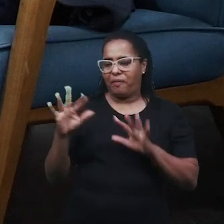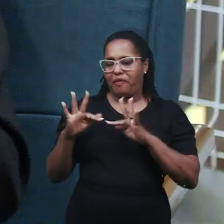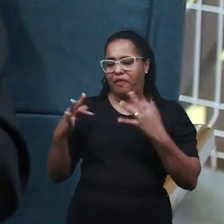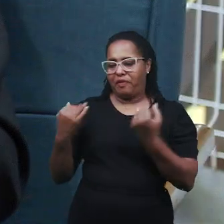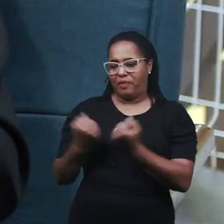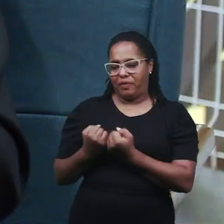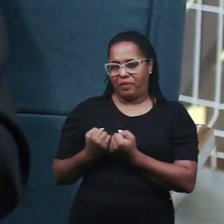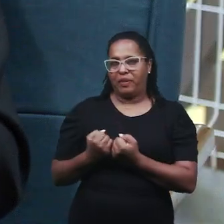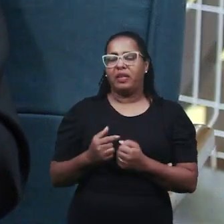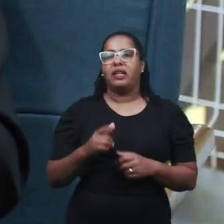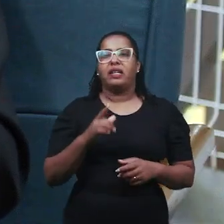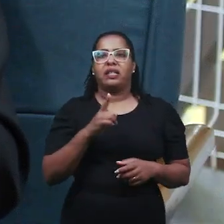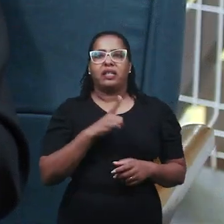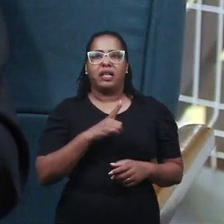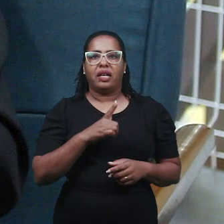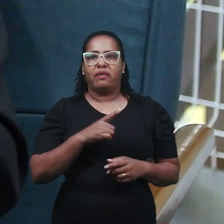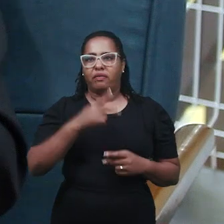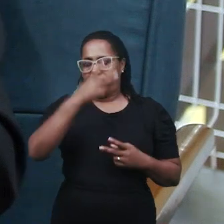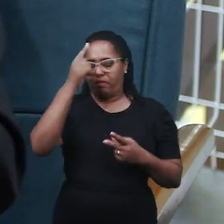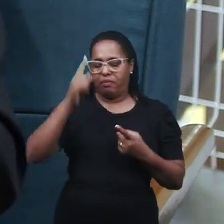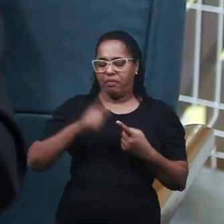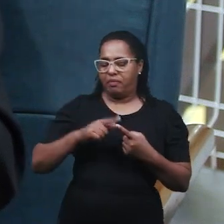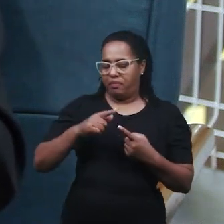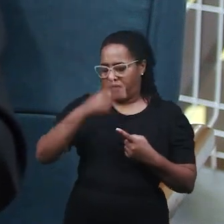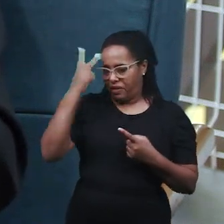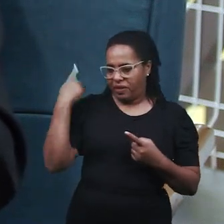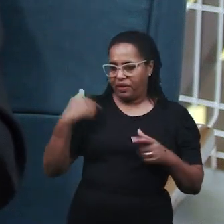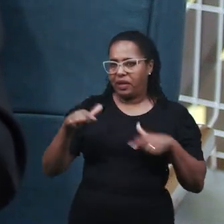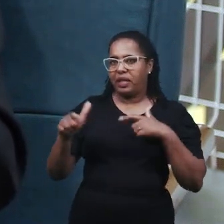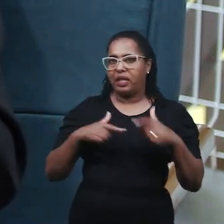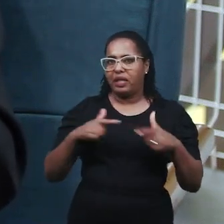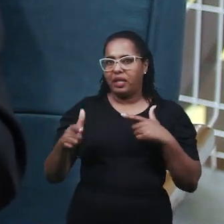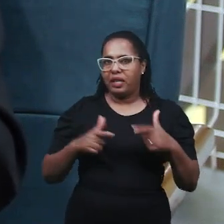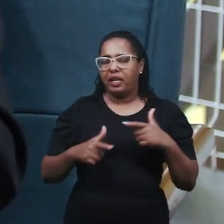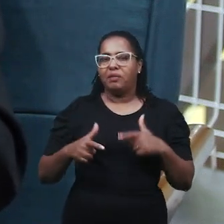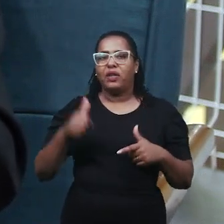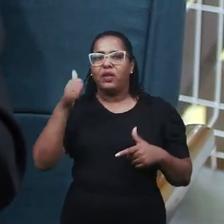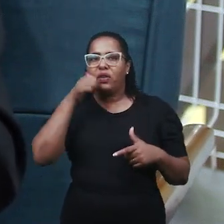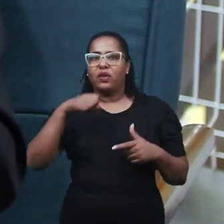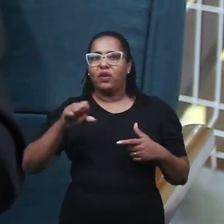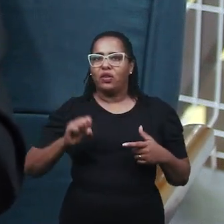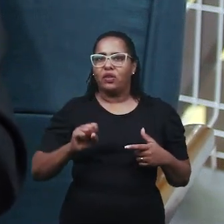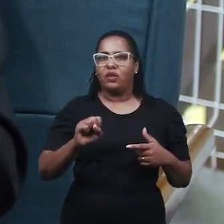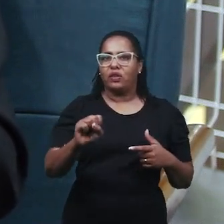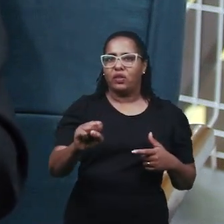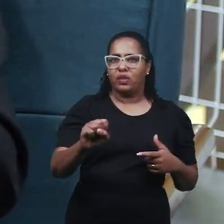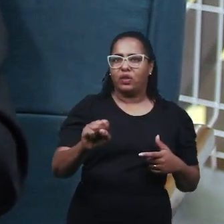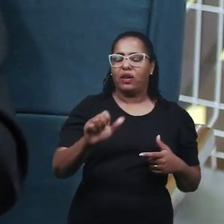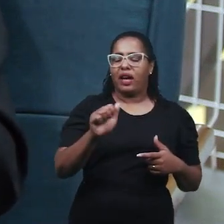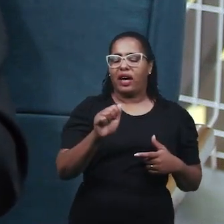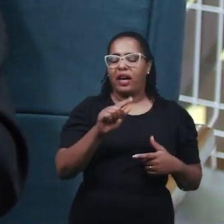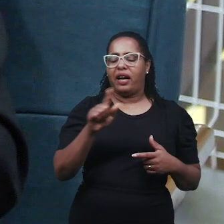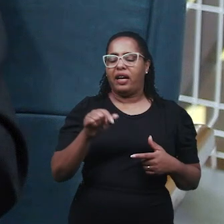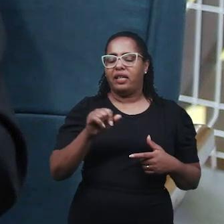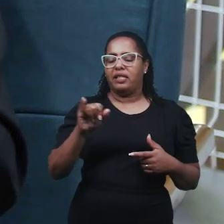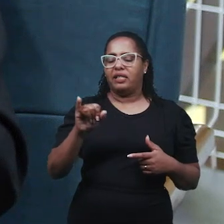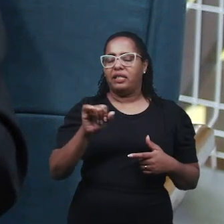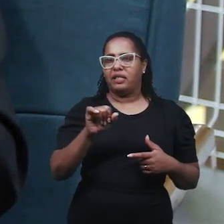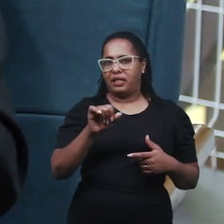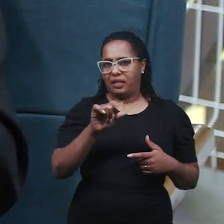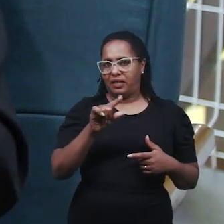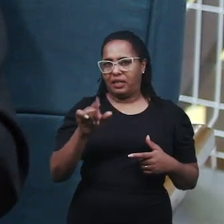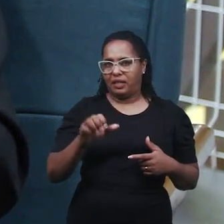Nós tivemos aqui uma pessoa que trabalhou conosco, sogra do Samir, a nossa irmã Aziza, já partiu